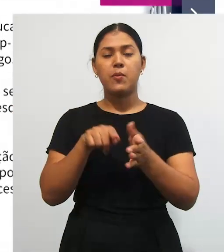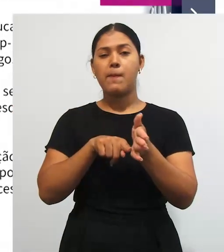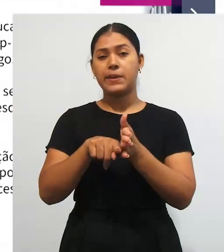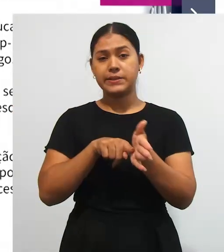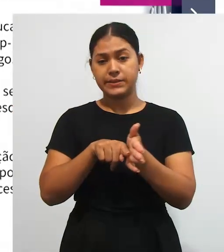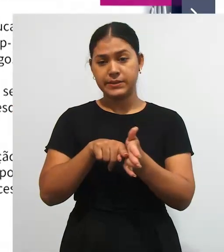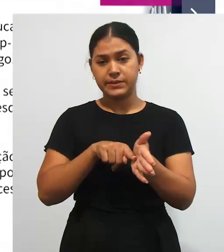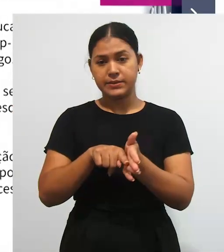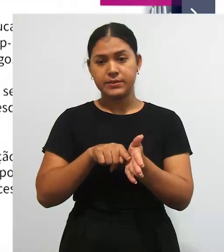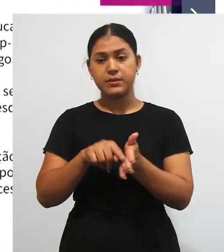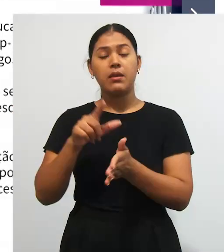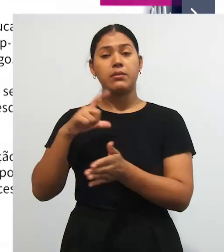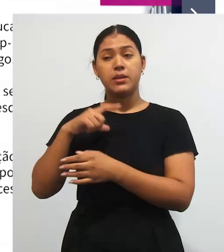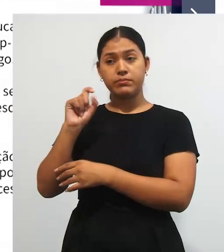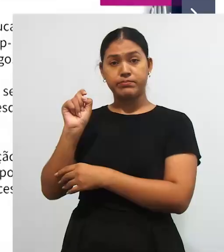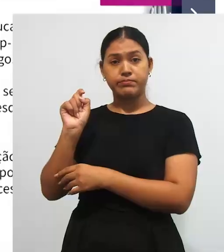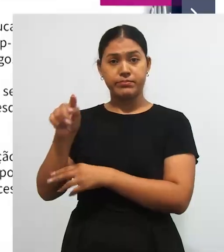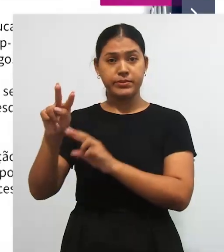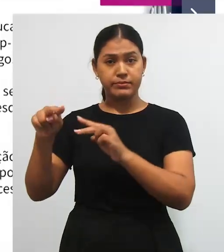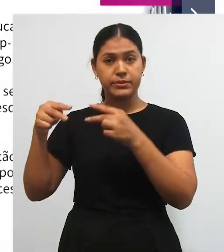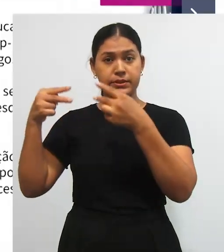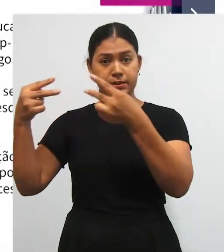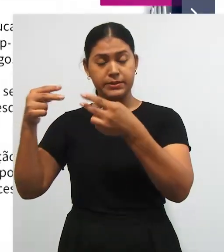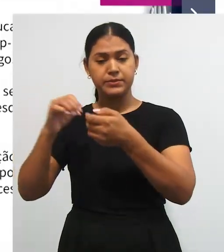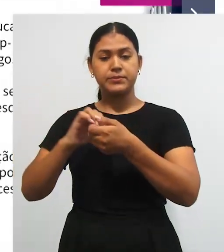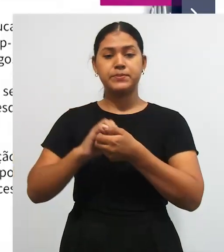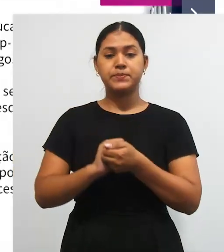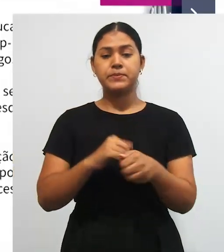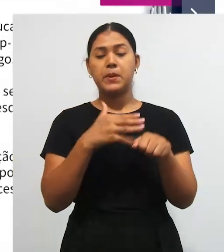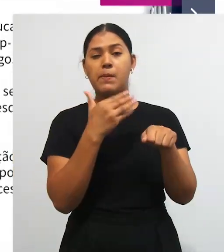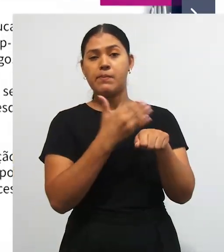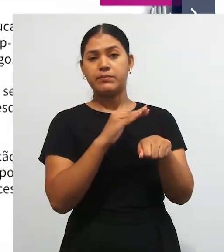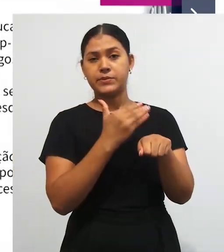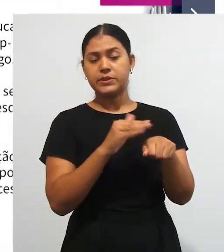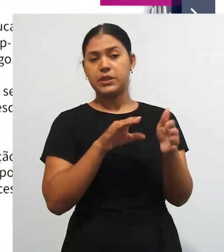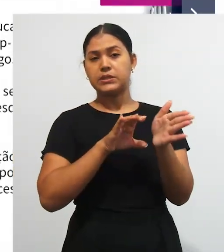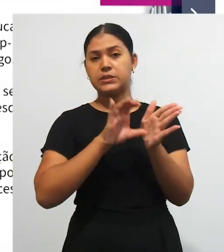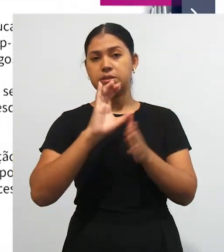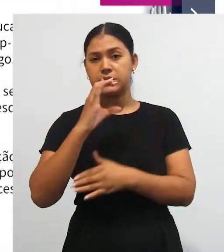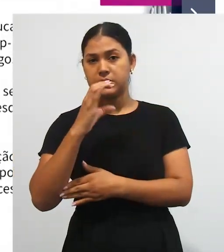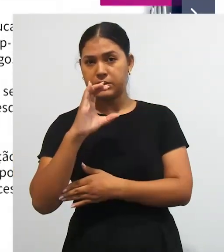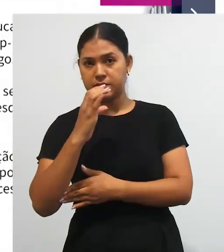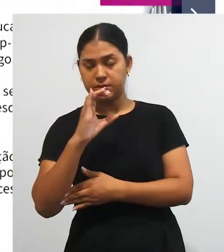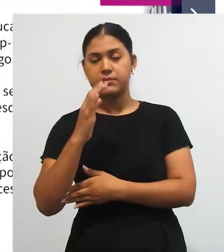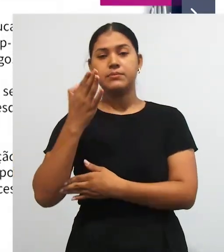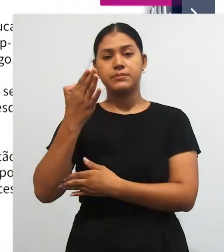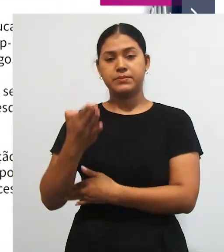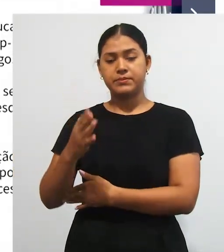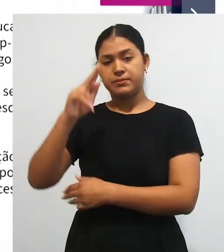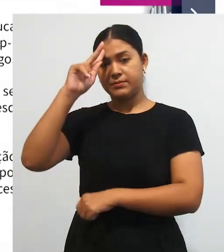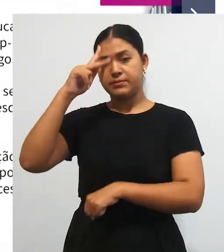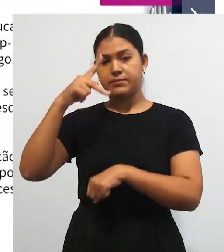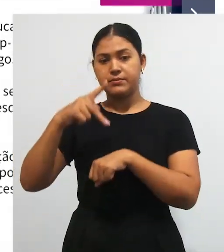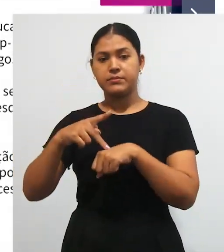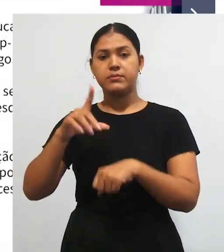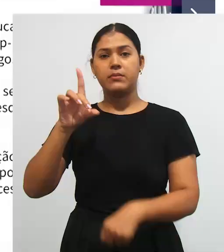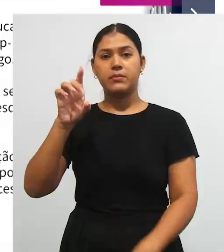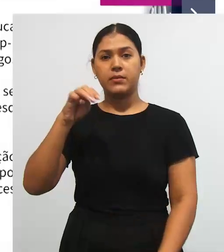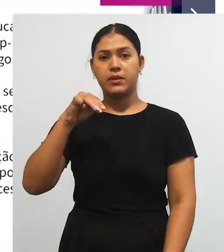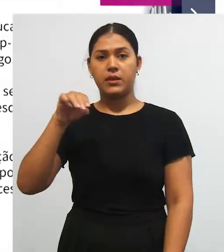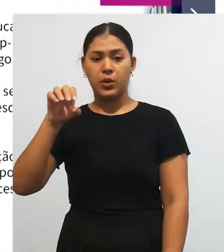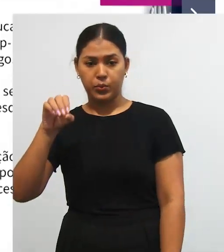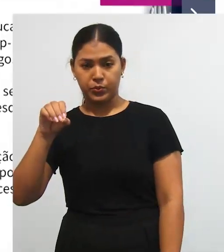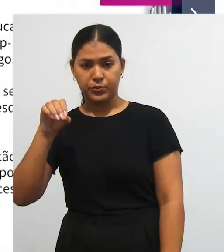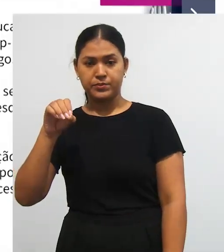link para a biblioteca virtual. Praticar Ciência, que também está na biblioteca virtual.